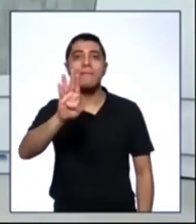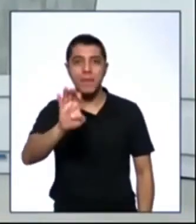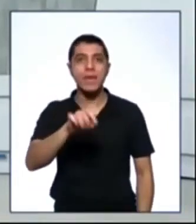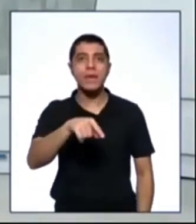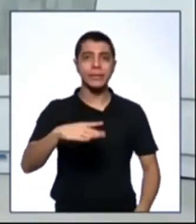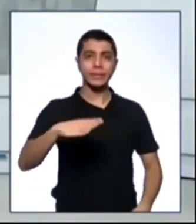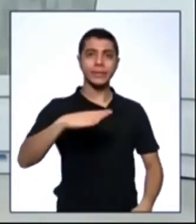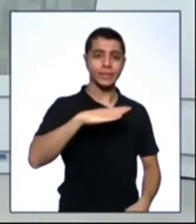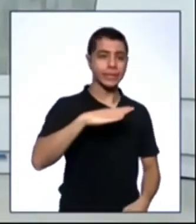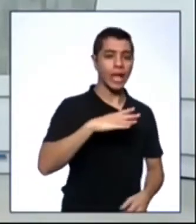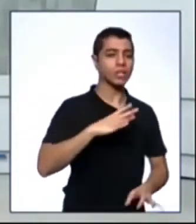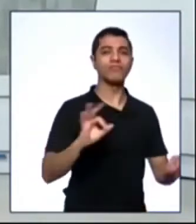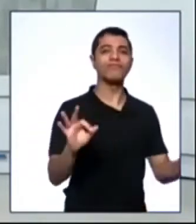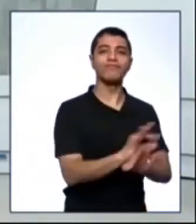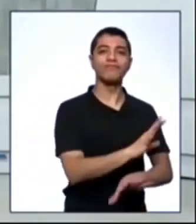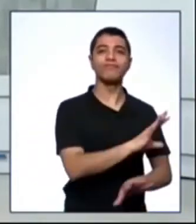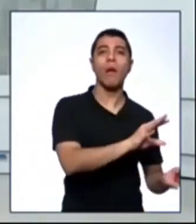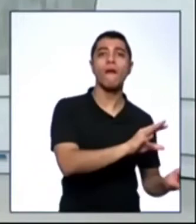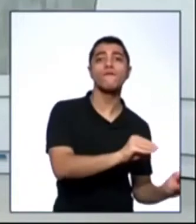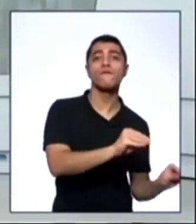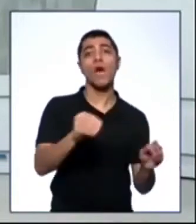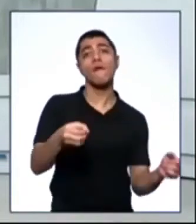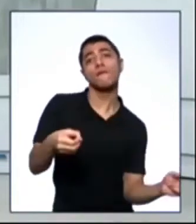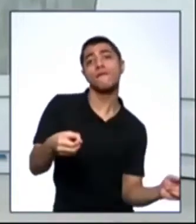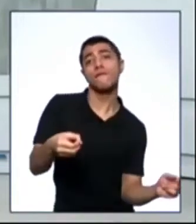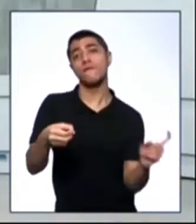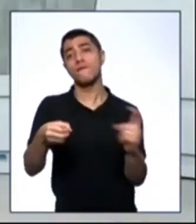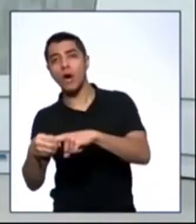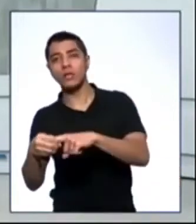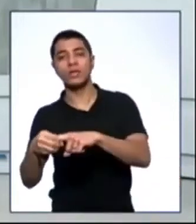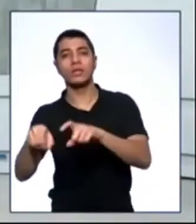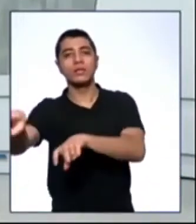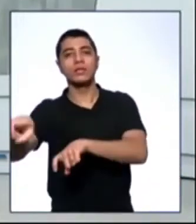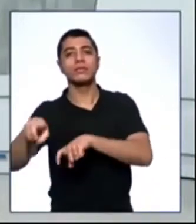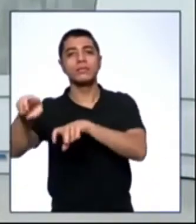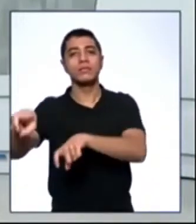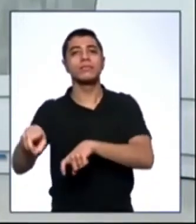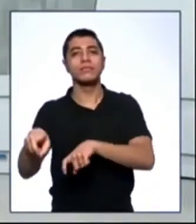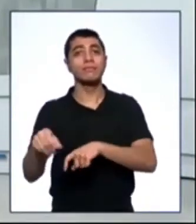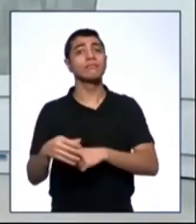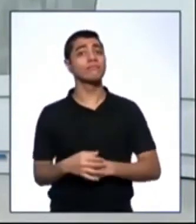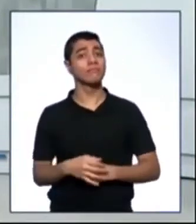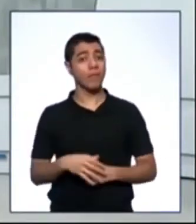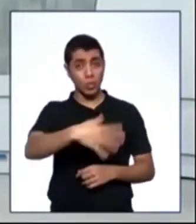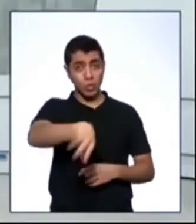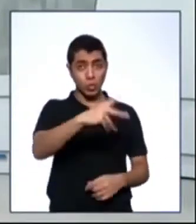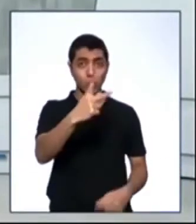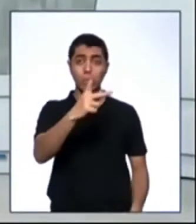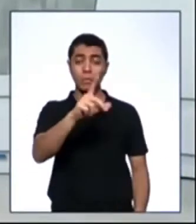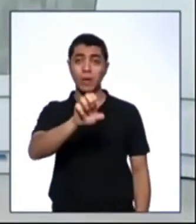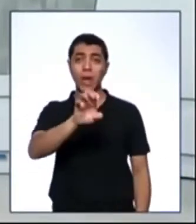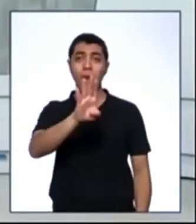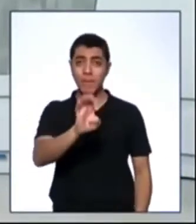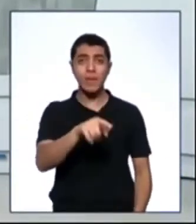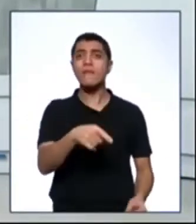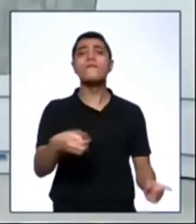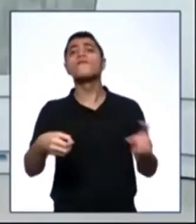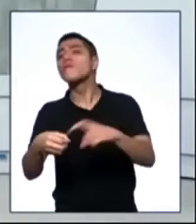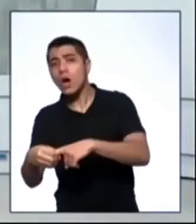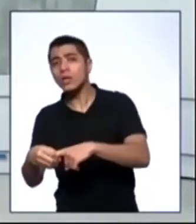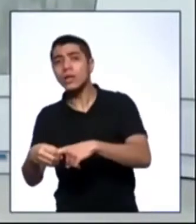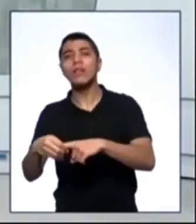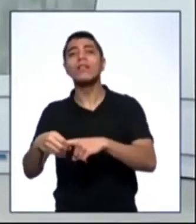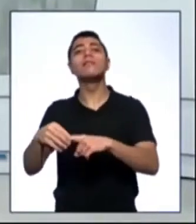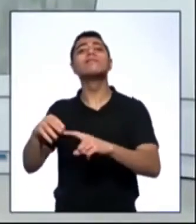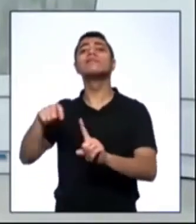tornar servo. Gente, olha para mim. A plebe romana vai ser o futuro camponês do feudalismo. É aqui que